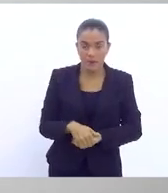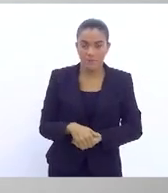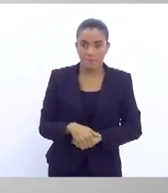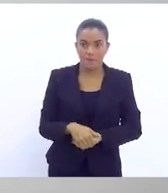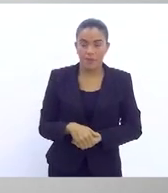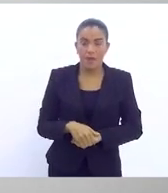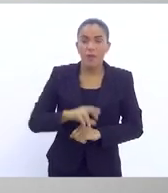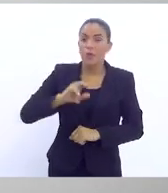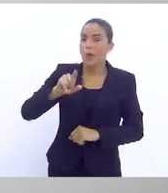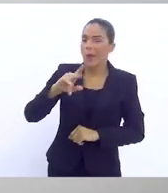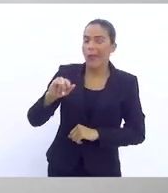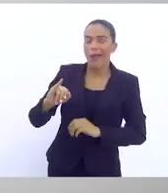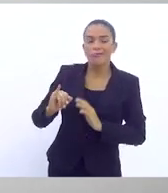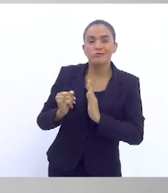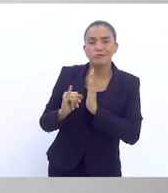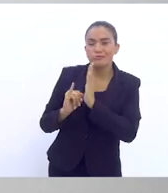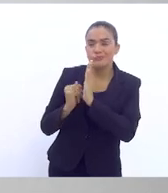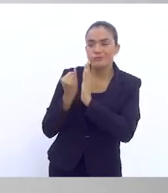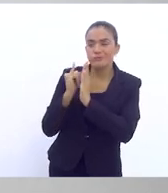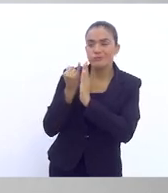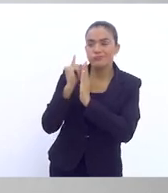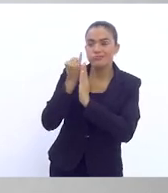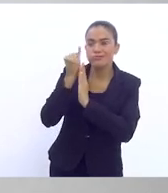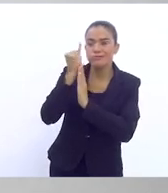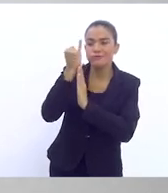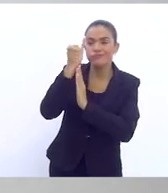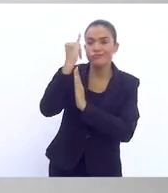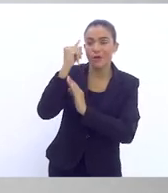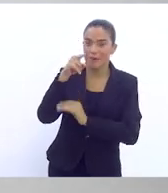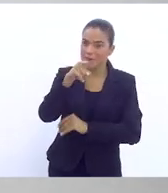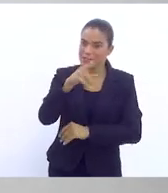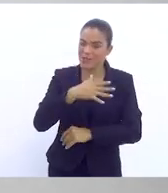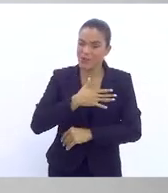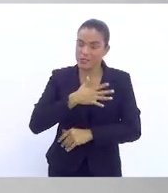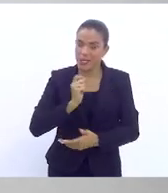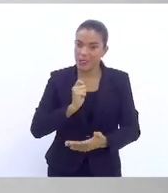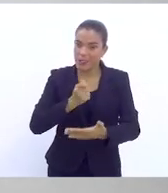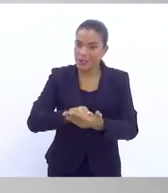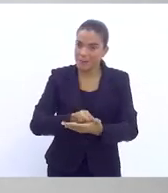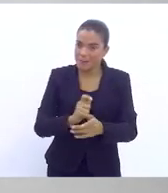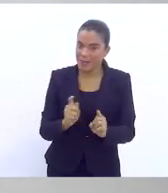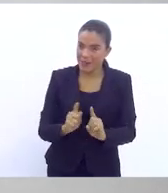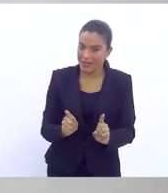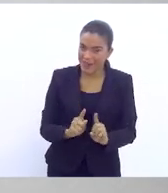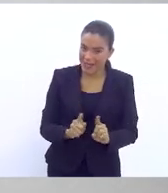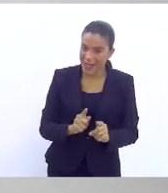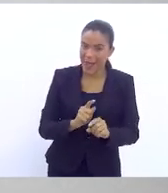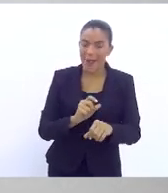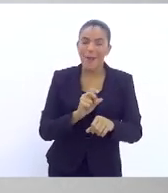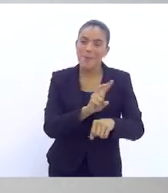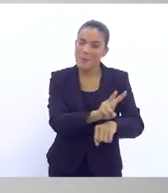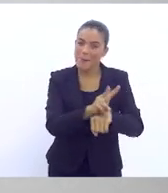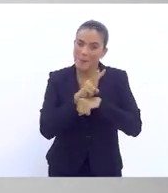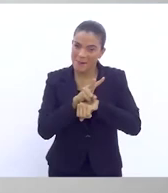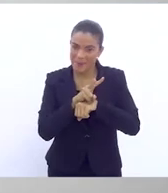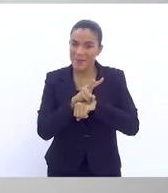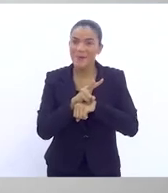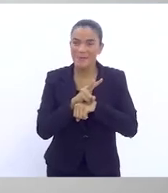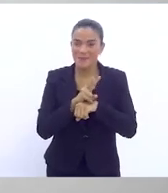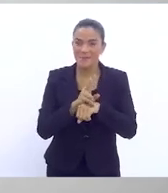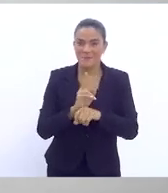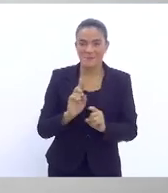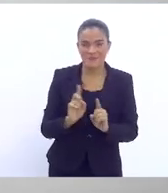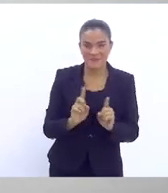não é aquele juros que você gostaria de pagar no empréstimo consignado